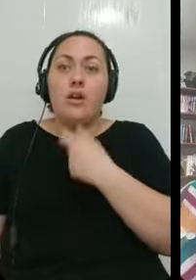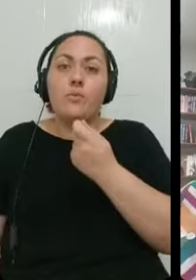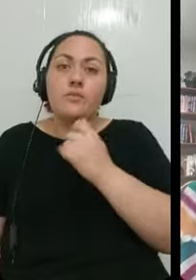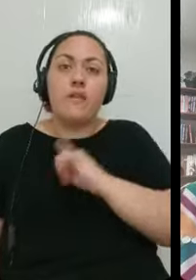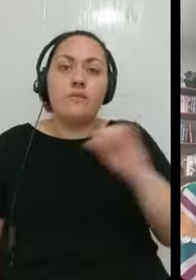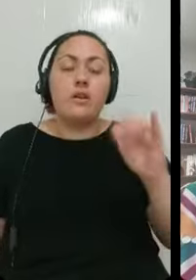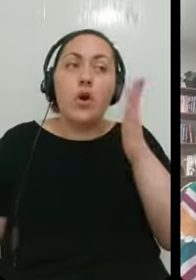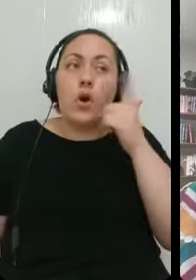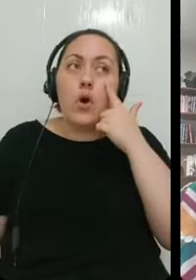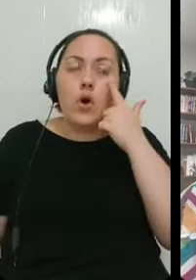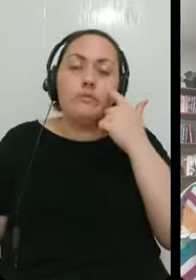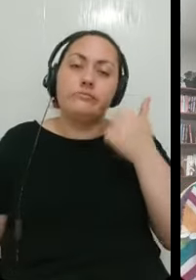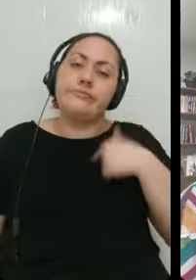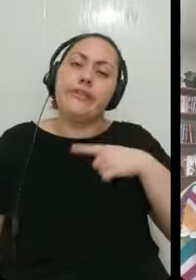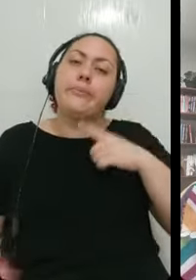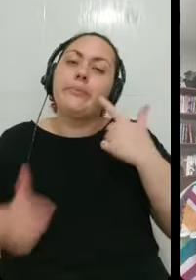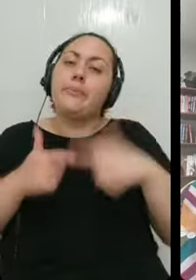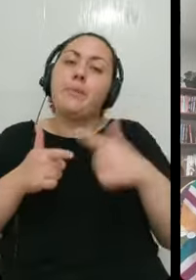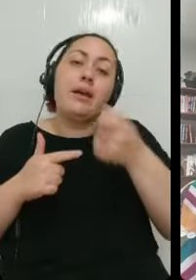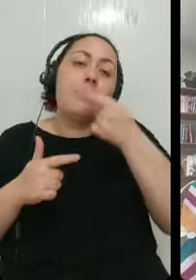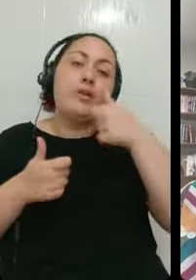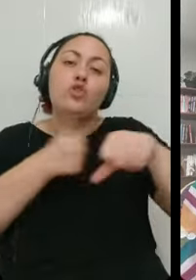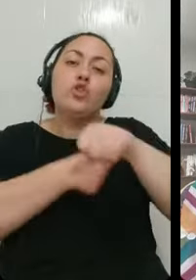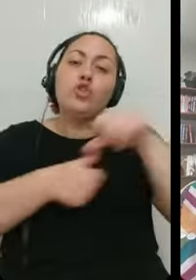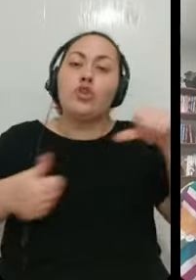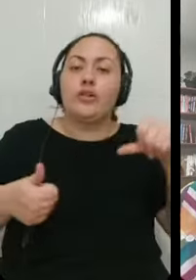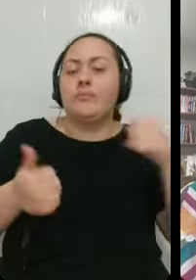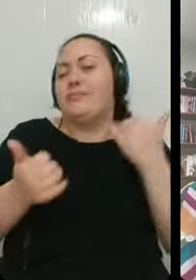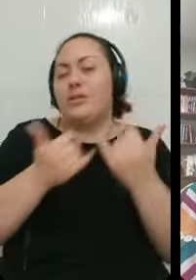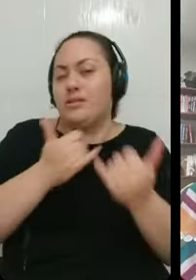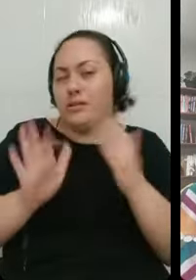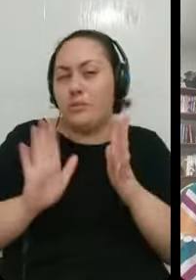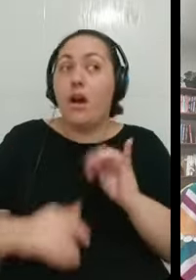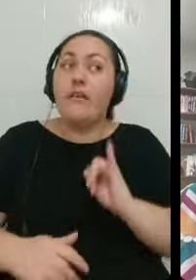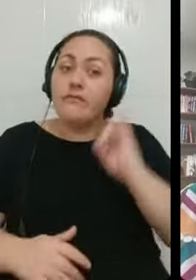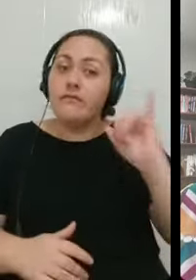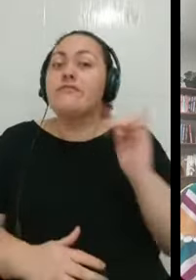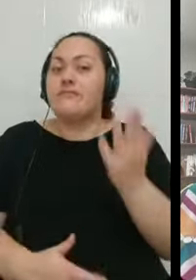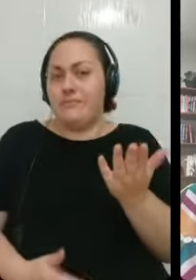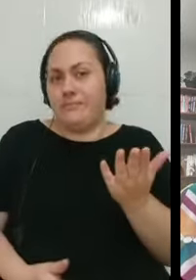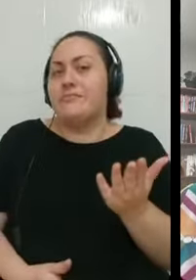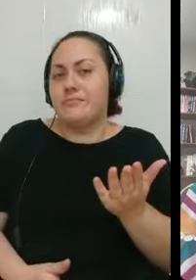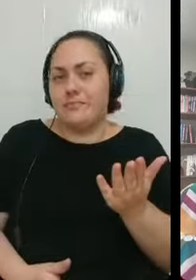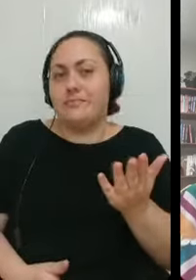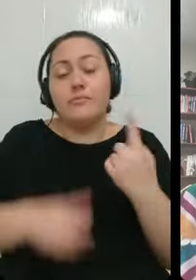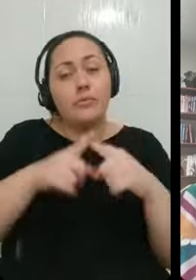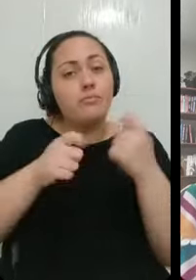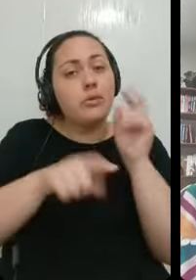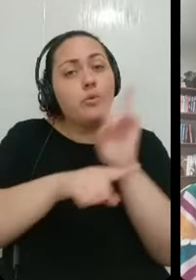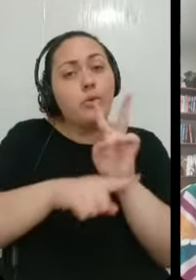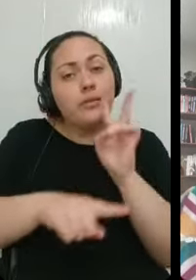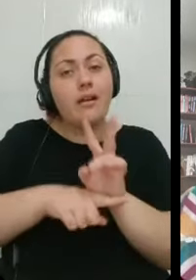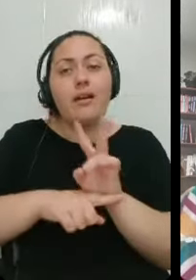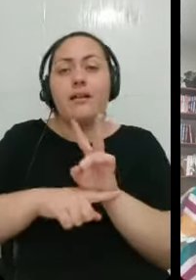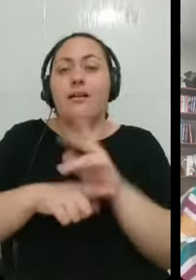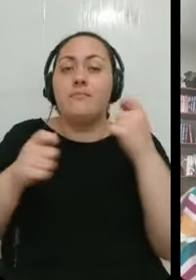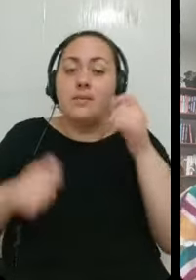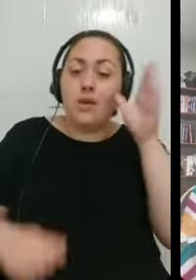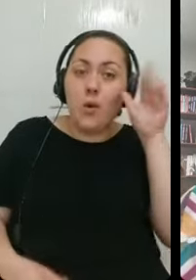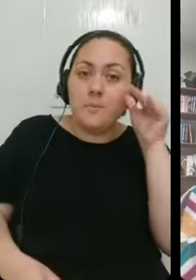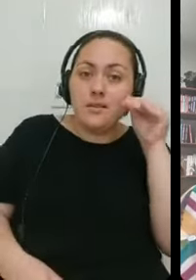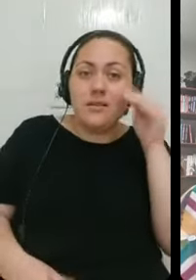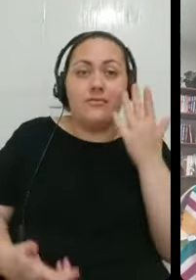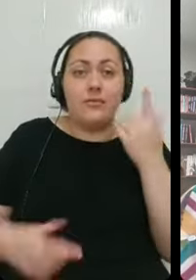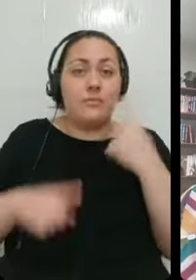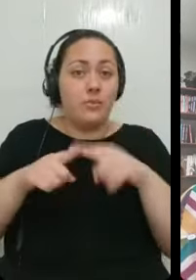como eu, quando a troca, por exemplo, de medicamentos, né, dentro de um tratamento, né? Que tem que ter cuidado, que tem que observar,